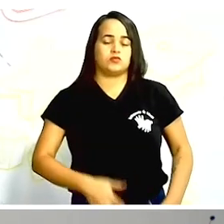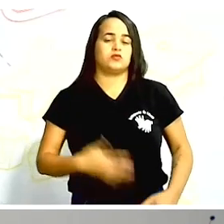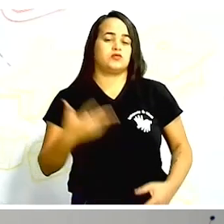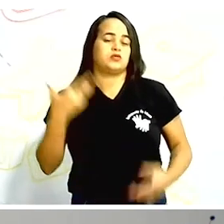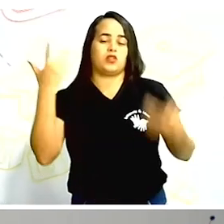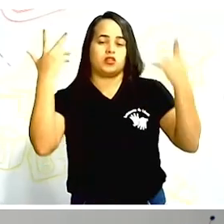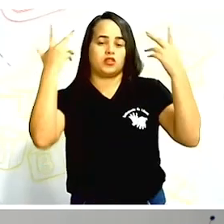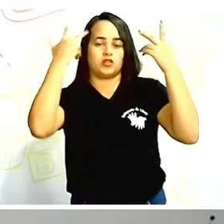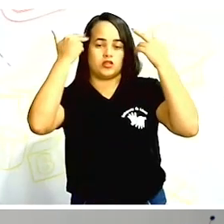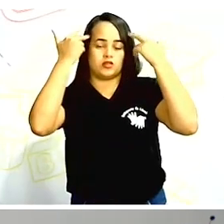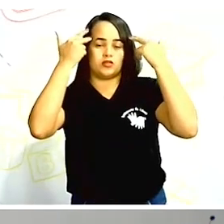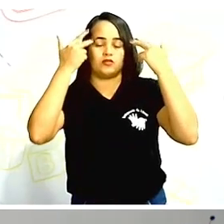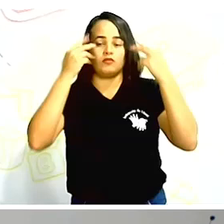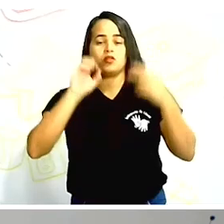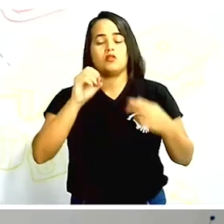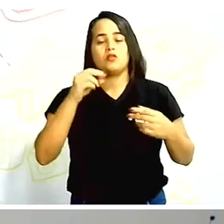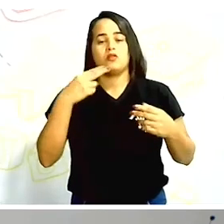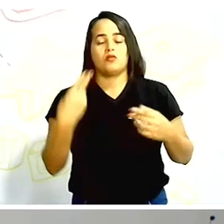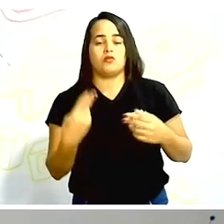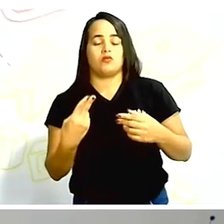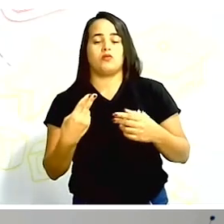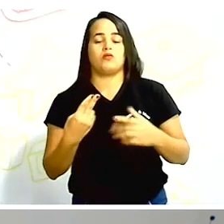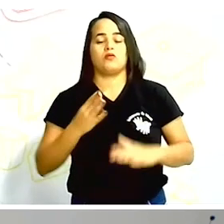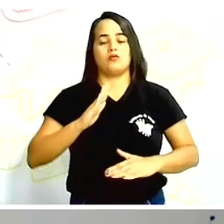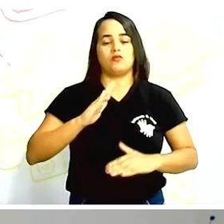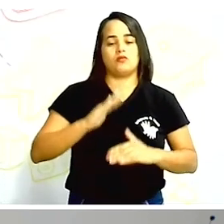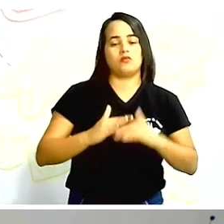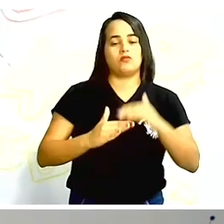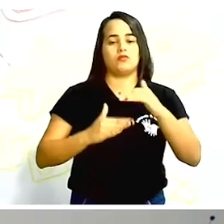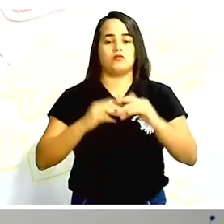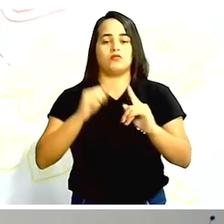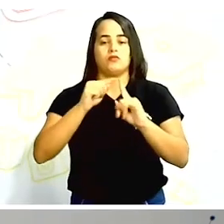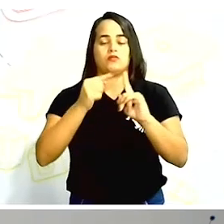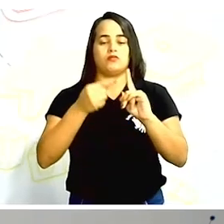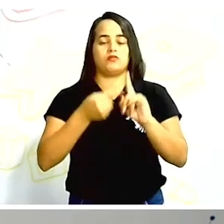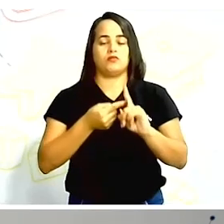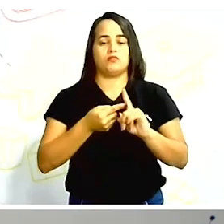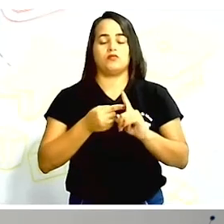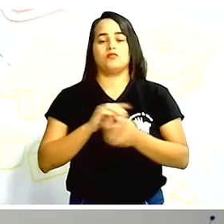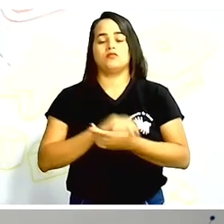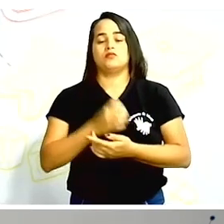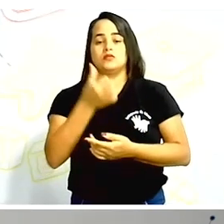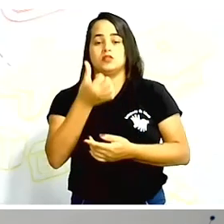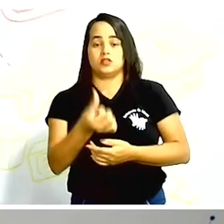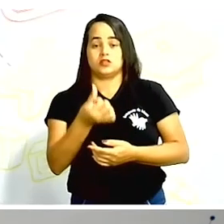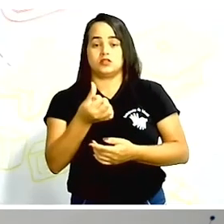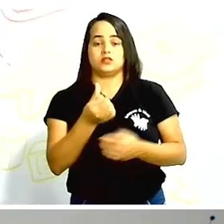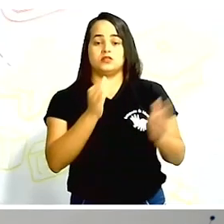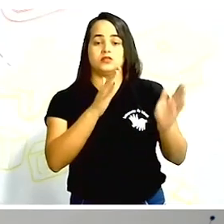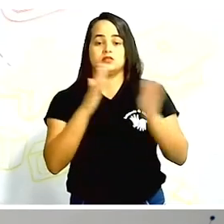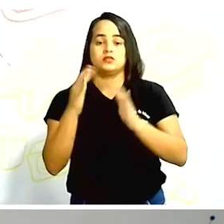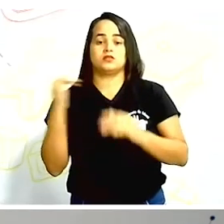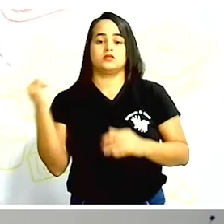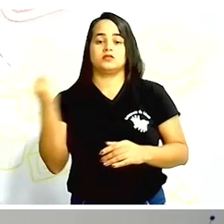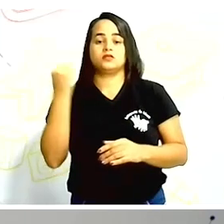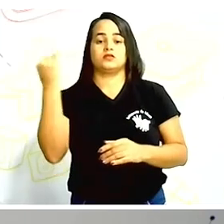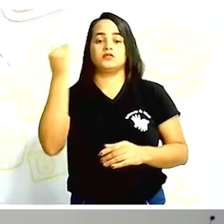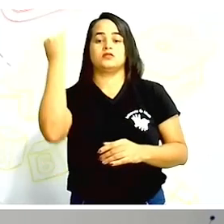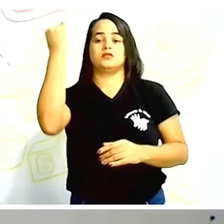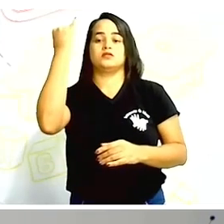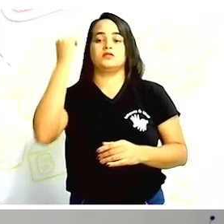ou do feto em desenvolvimento. Então, esses 6 aí esses 6 passos aí são importantes e